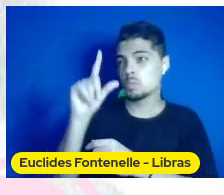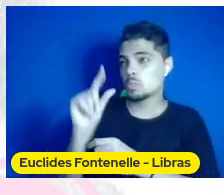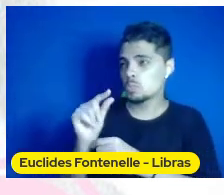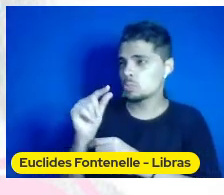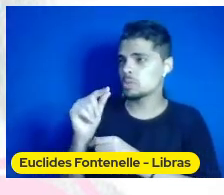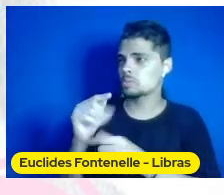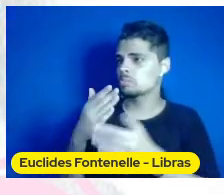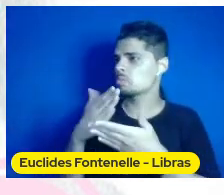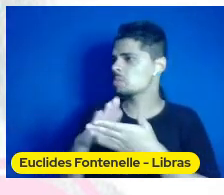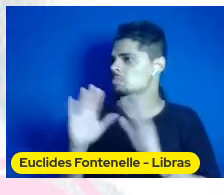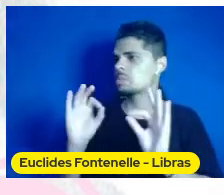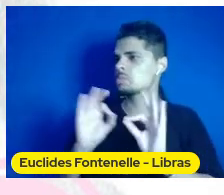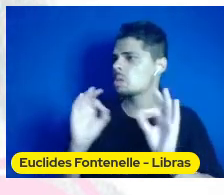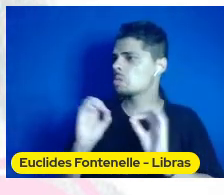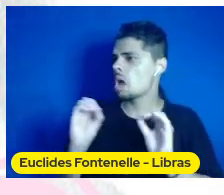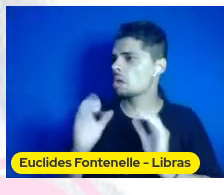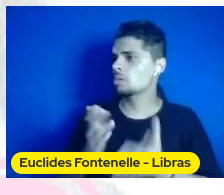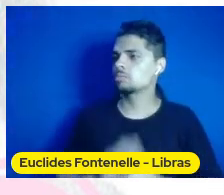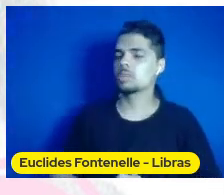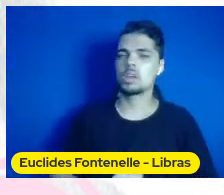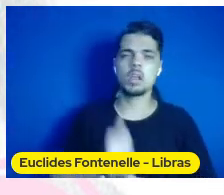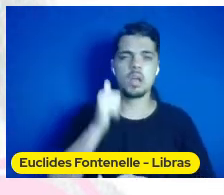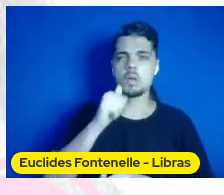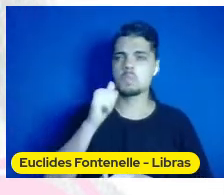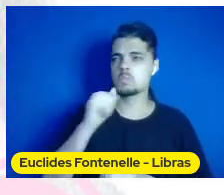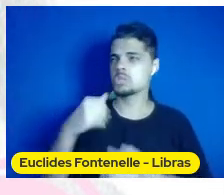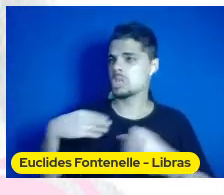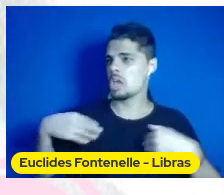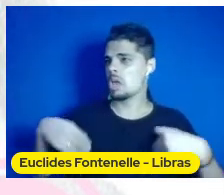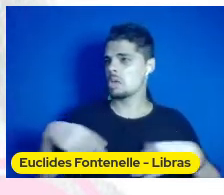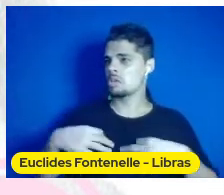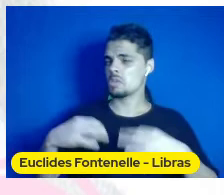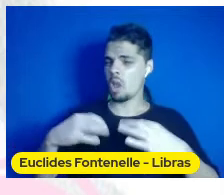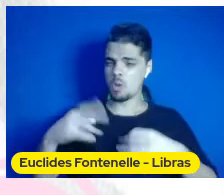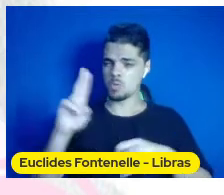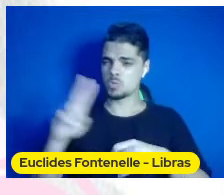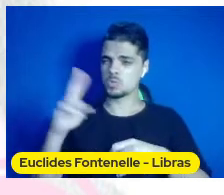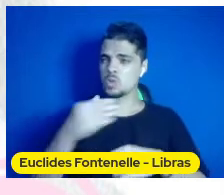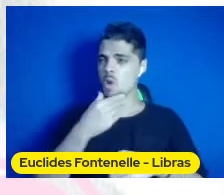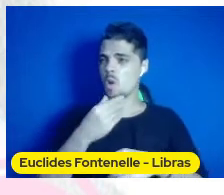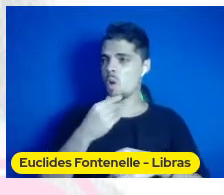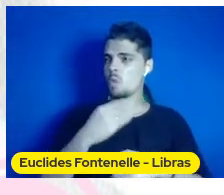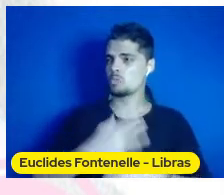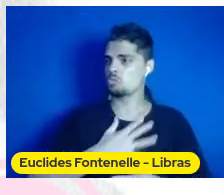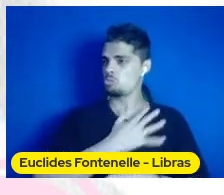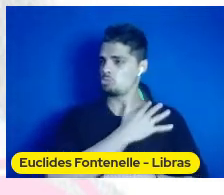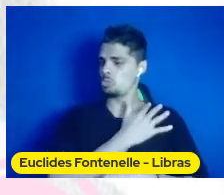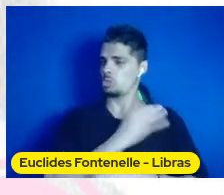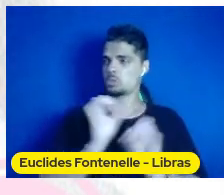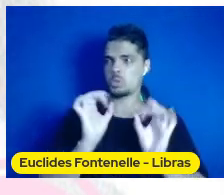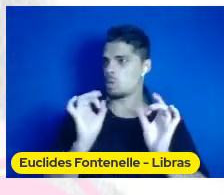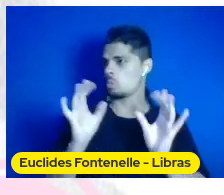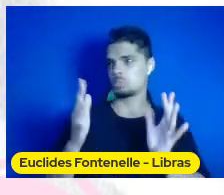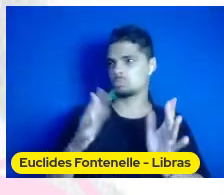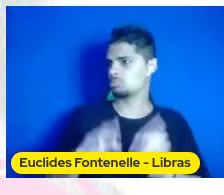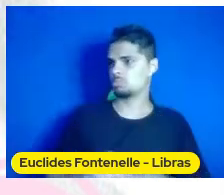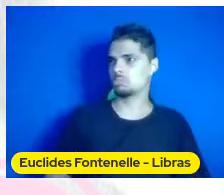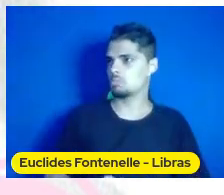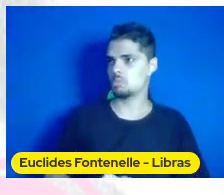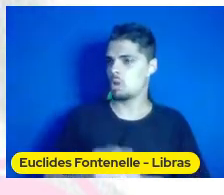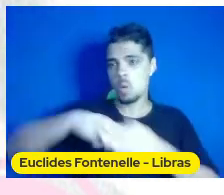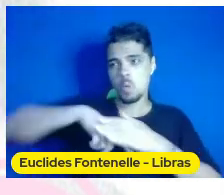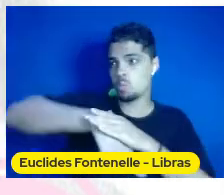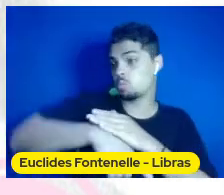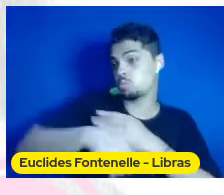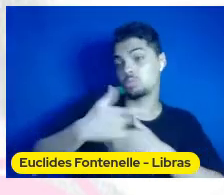soldado, ponto, né? Eu não conhecia a fundo a história. E aí, quando ele me passou o conto para poder